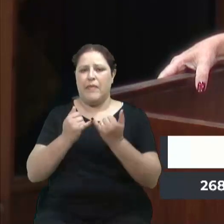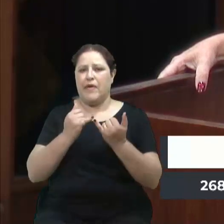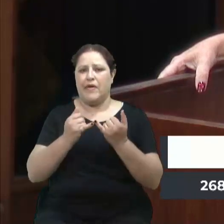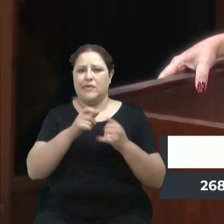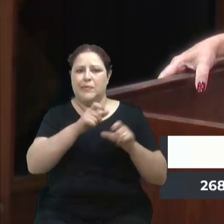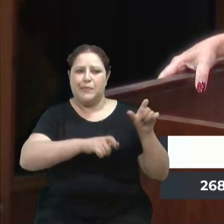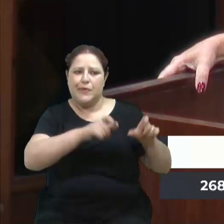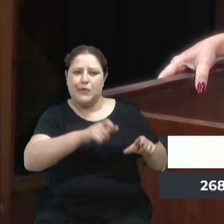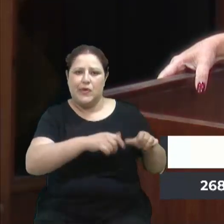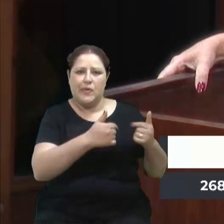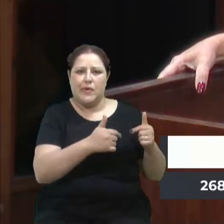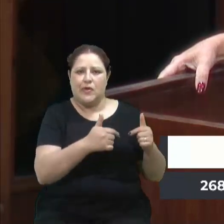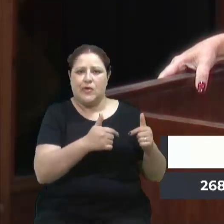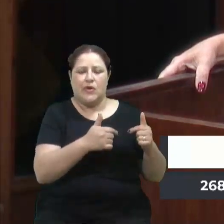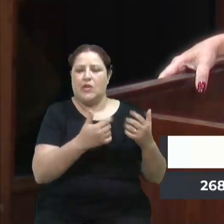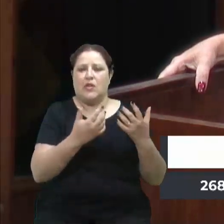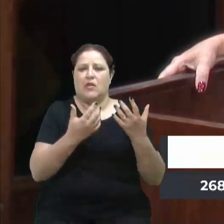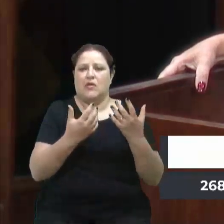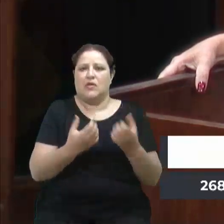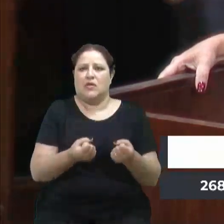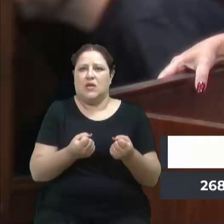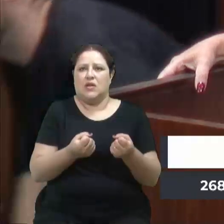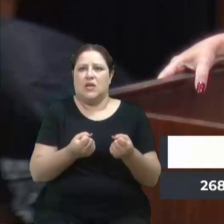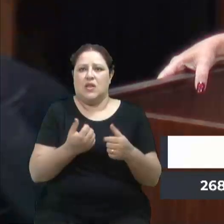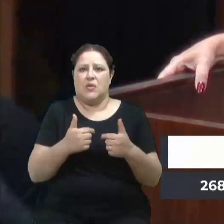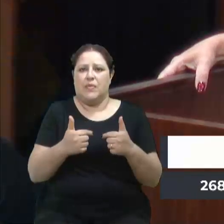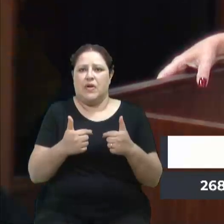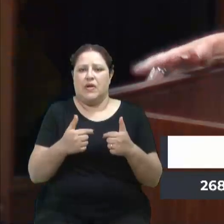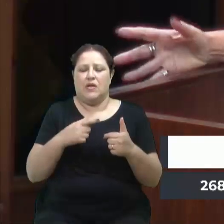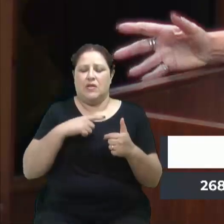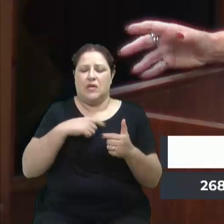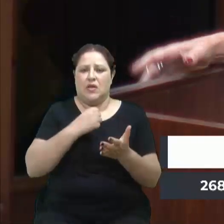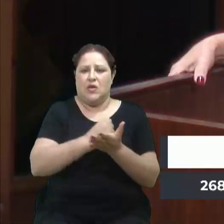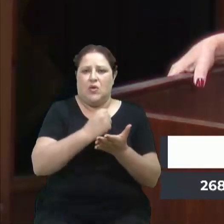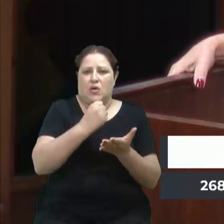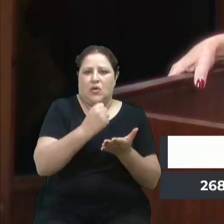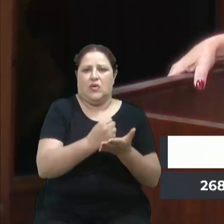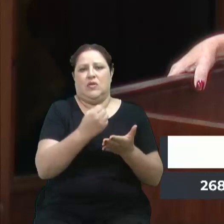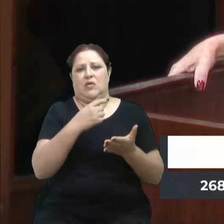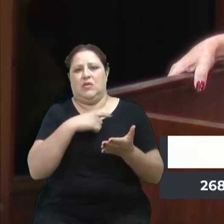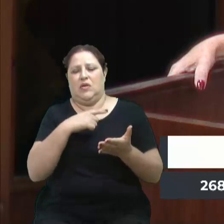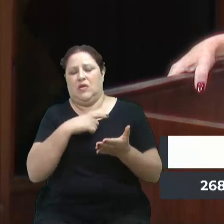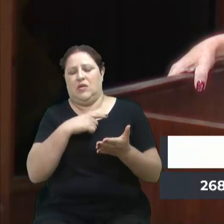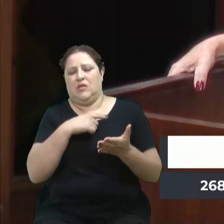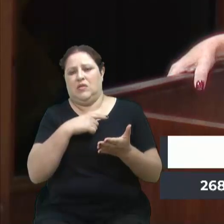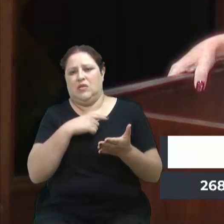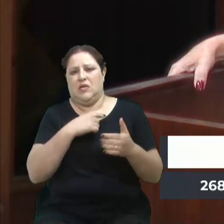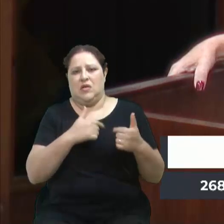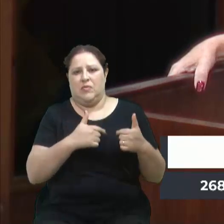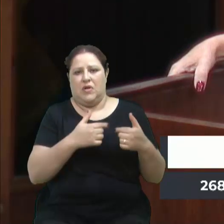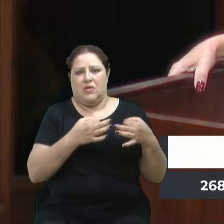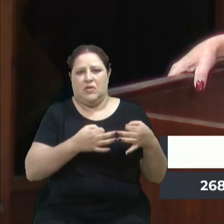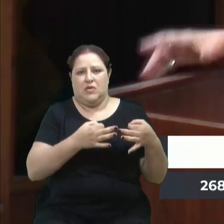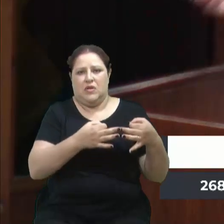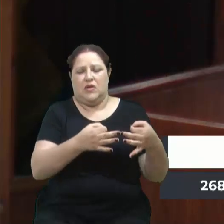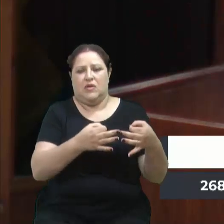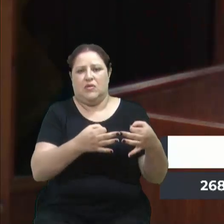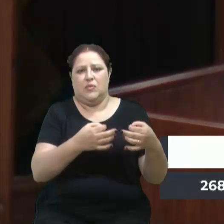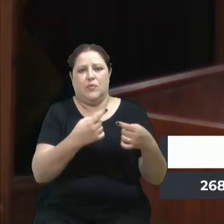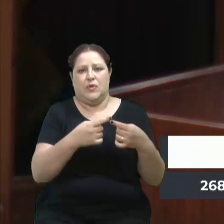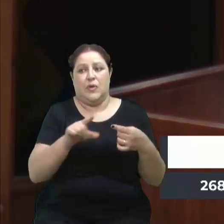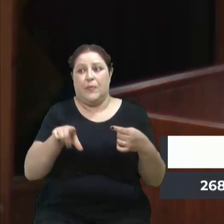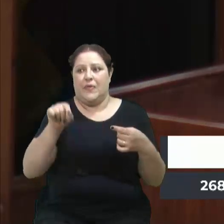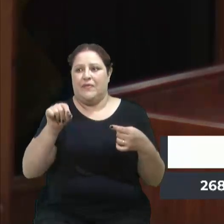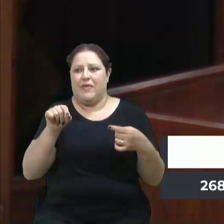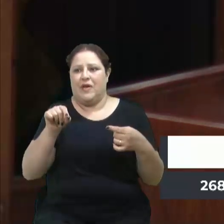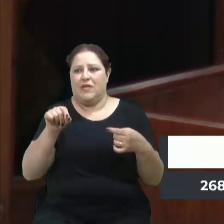com salário adequado, com carteira assinada, porque prefere receber os R$600 mensais do Bolsa Família.